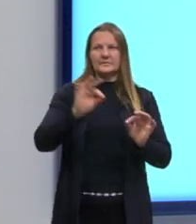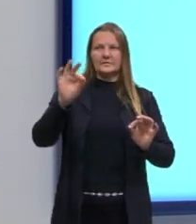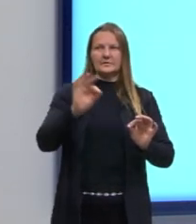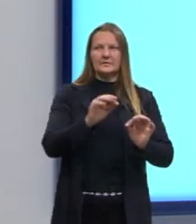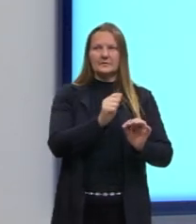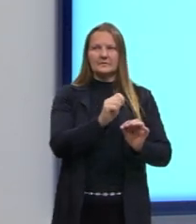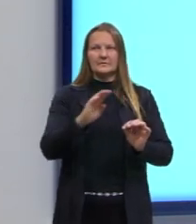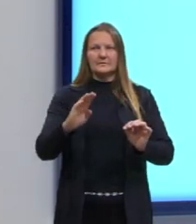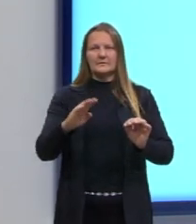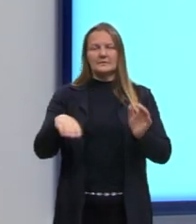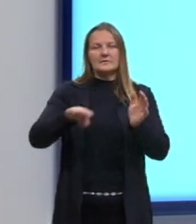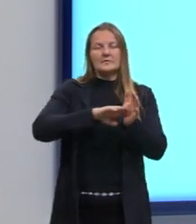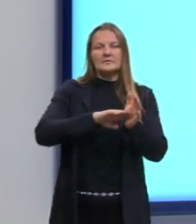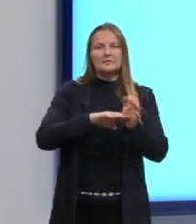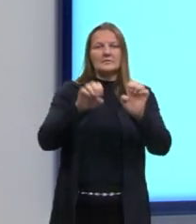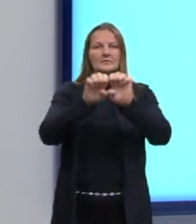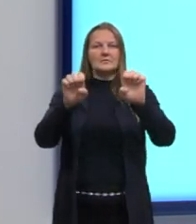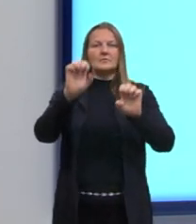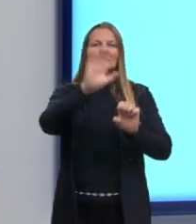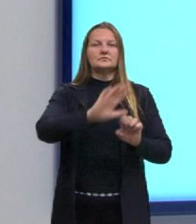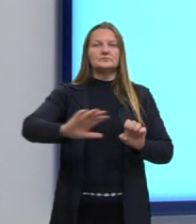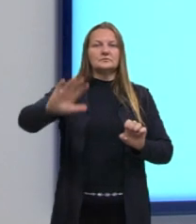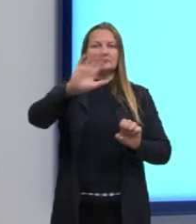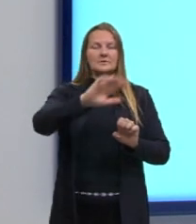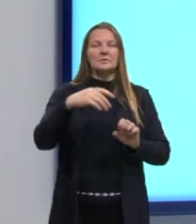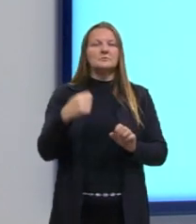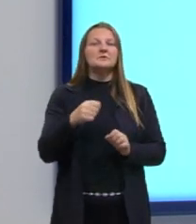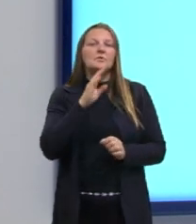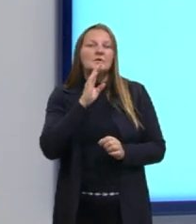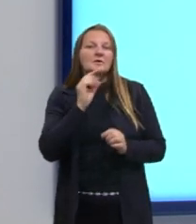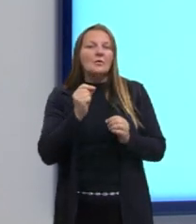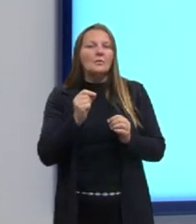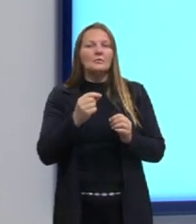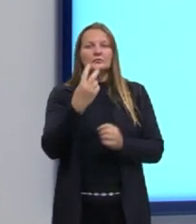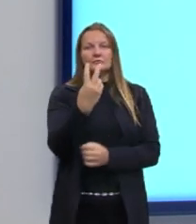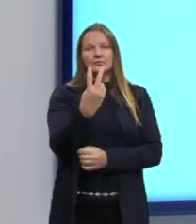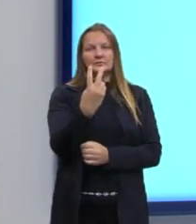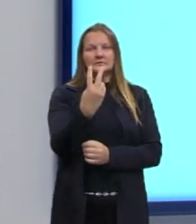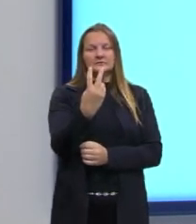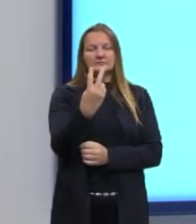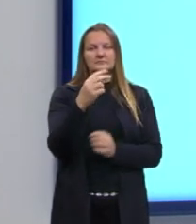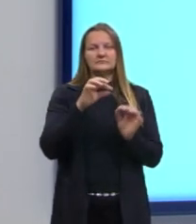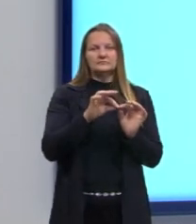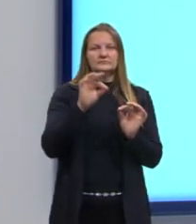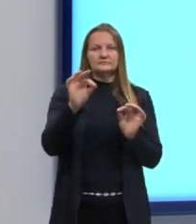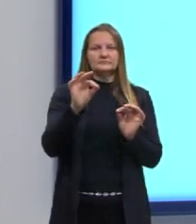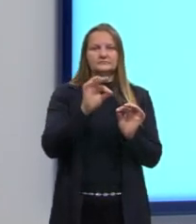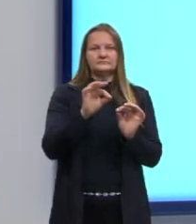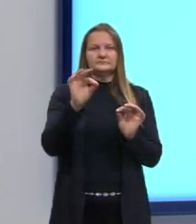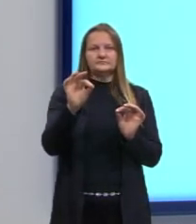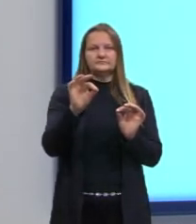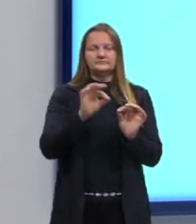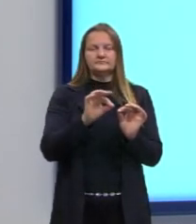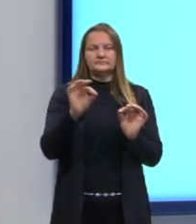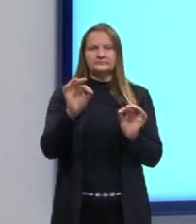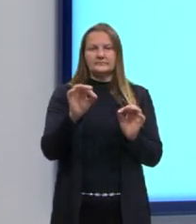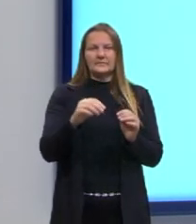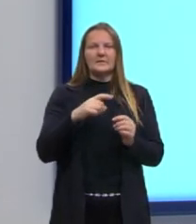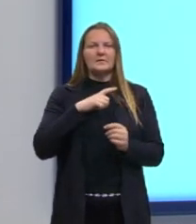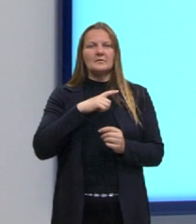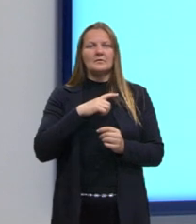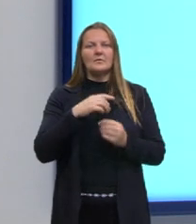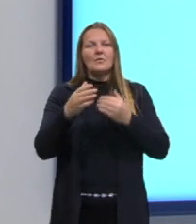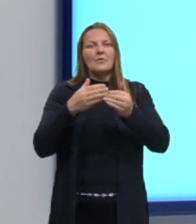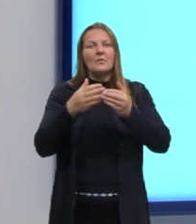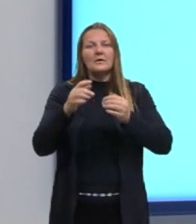chegar né na equação geral nós precisamos conhecer dois pontos da reta E aí determinar um